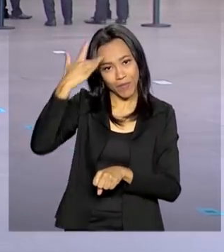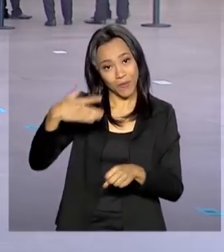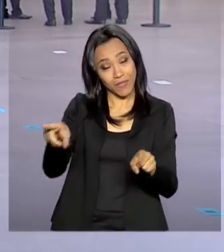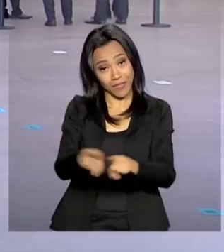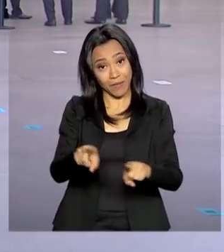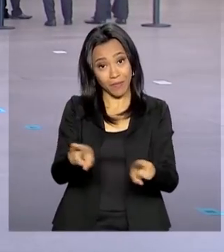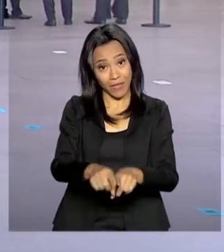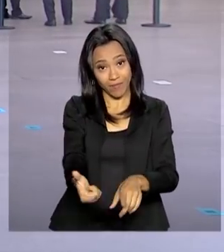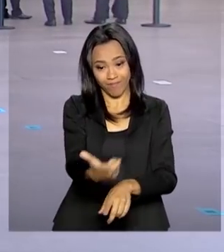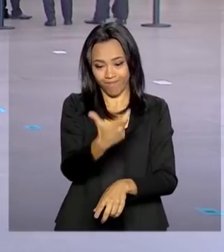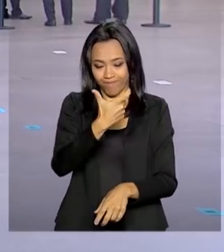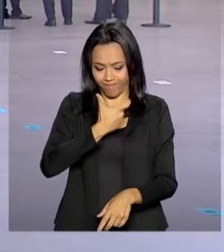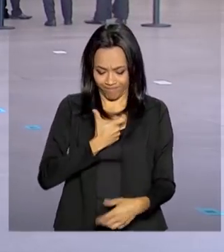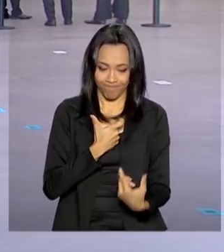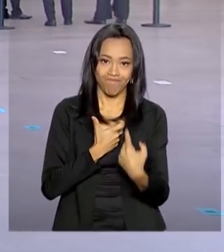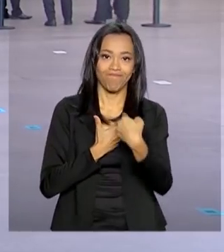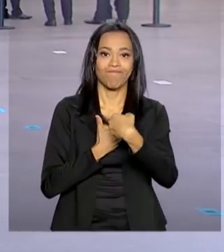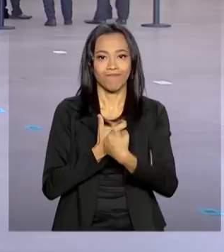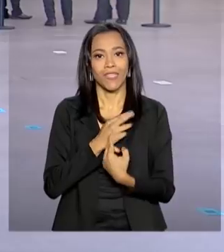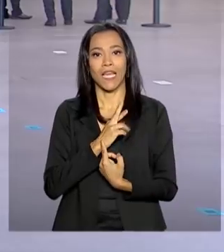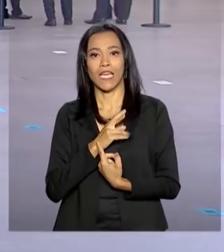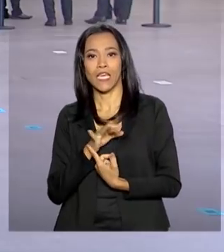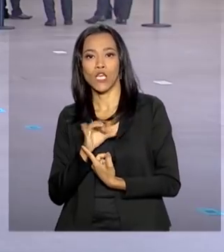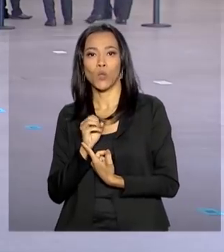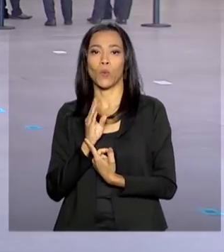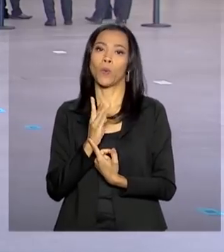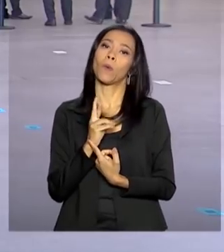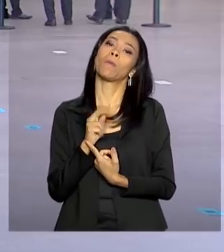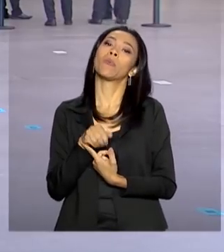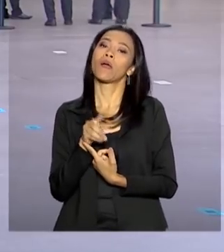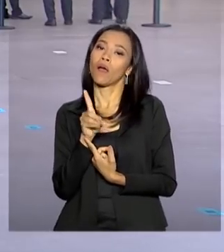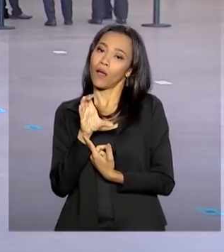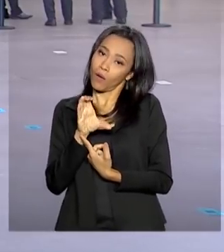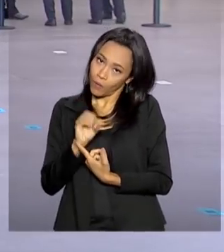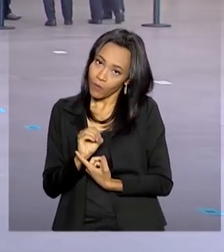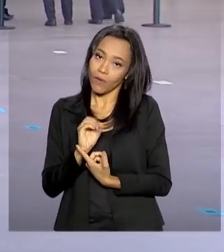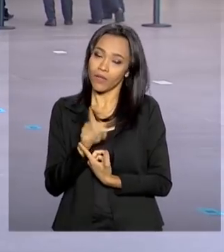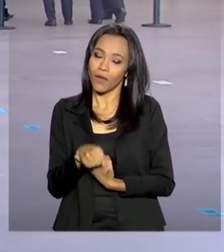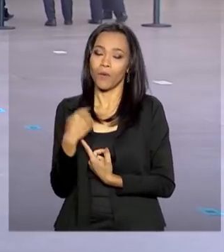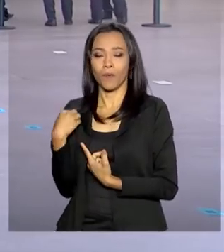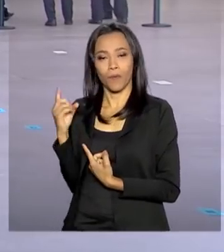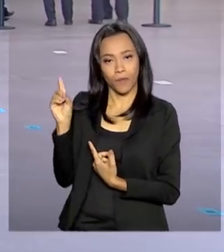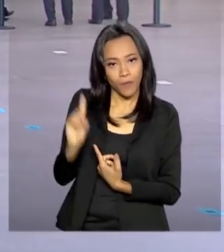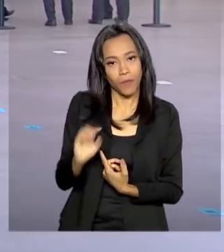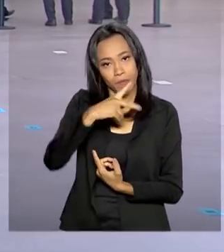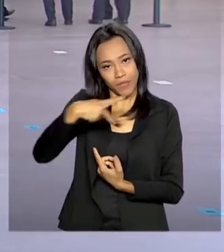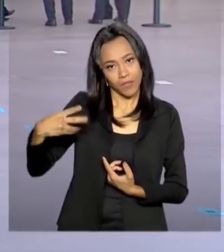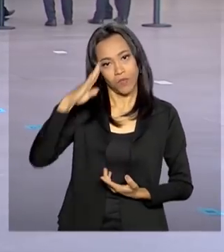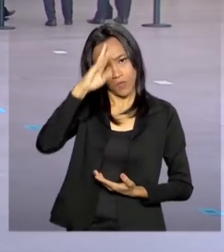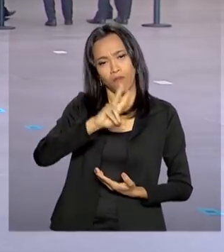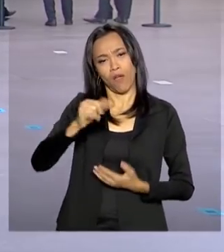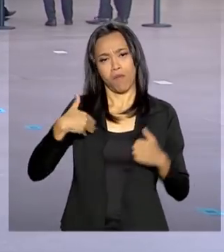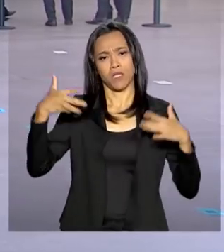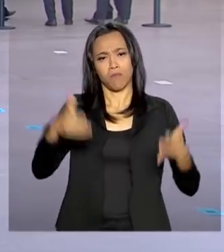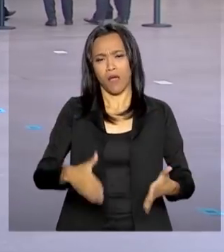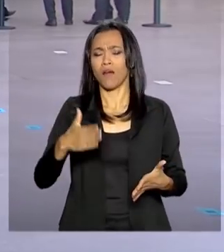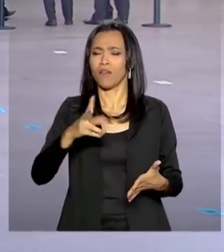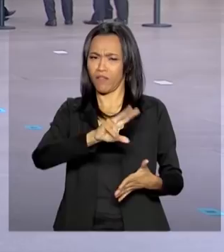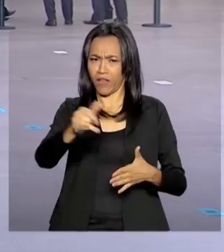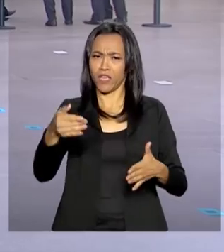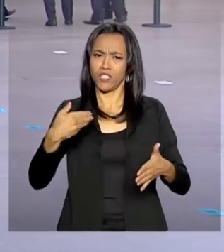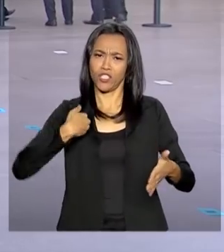de insígnias da ordem de rio branco o presidente bolsonaro vai participar desse evento e ele deve chegar por aqui no palácio itamaraty